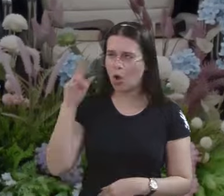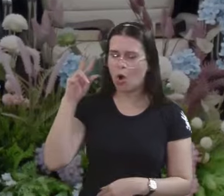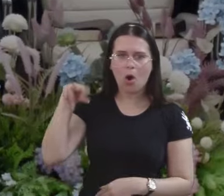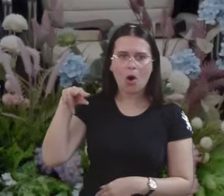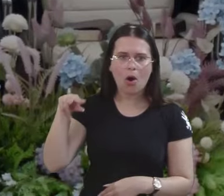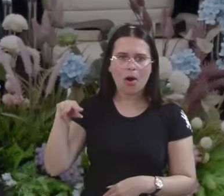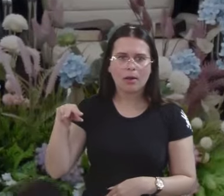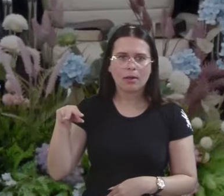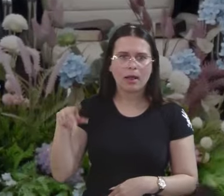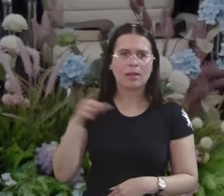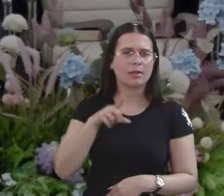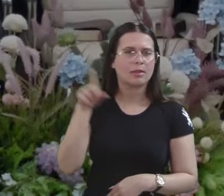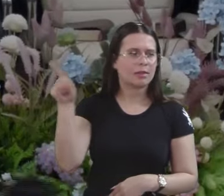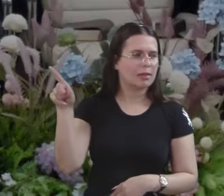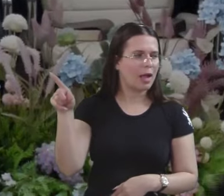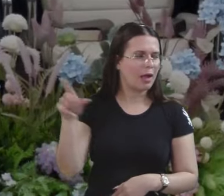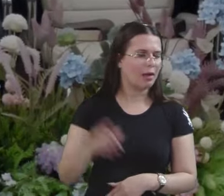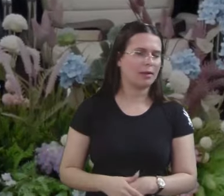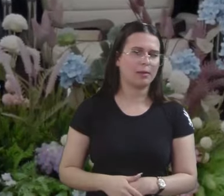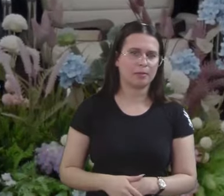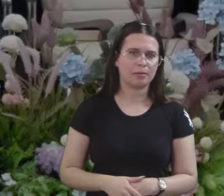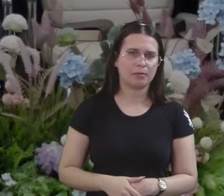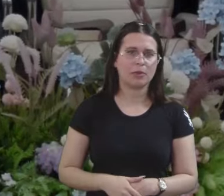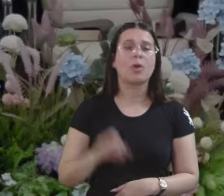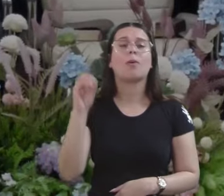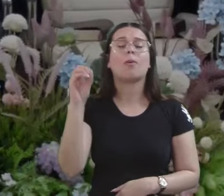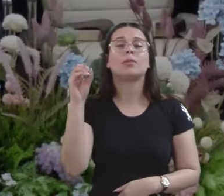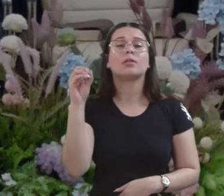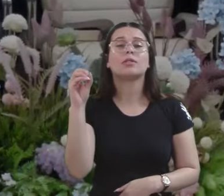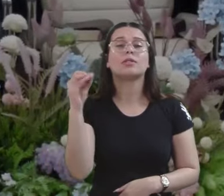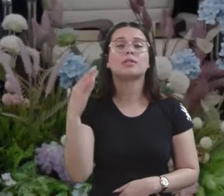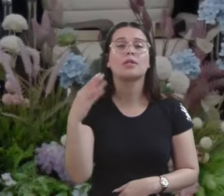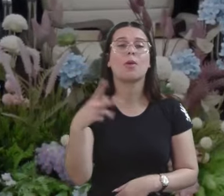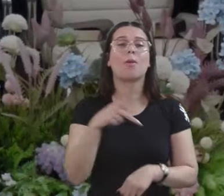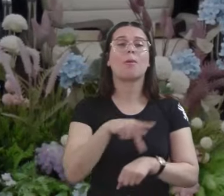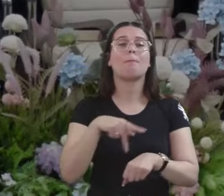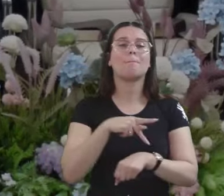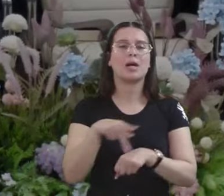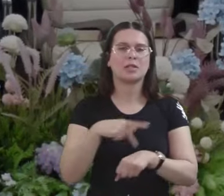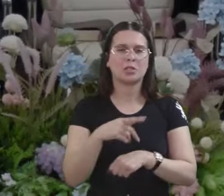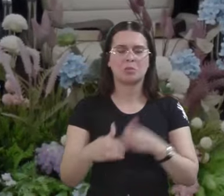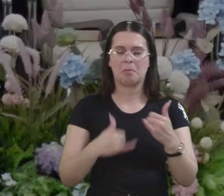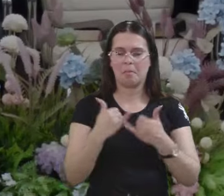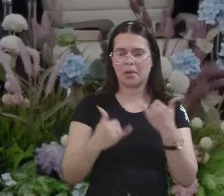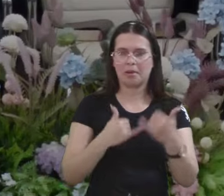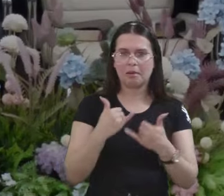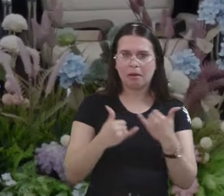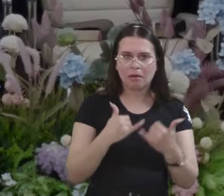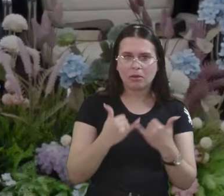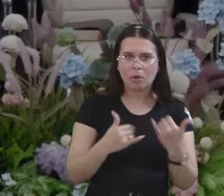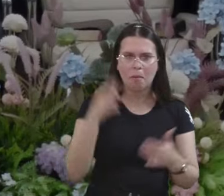que aconteceu com a Europa por causa da brincadeira da feitiçaria do Halloween,